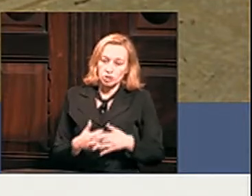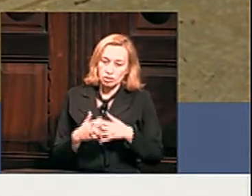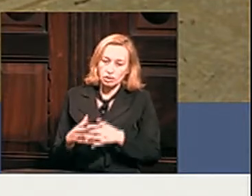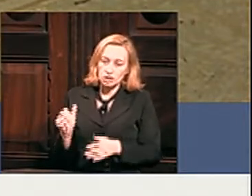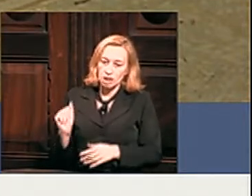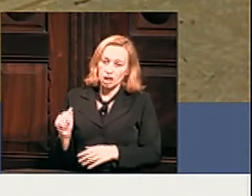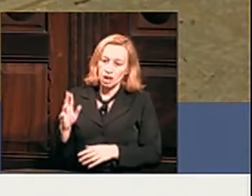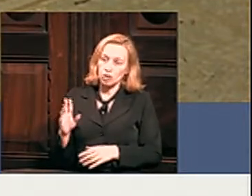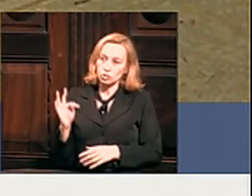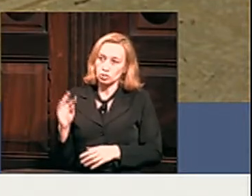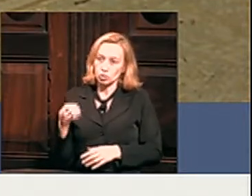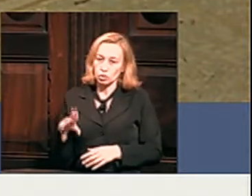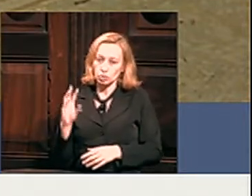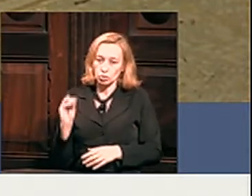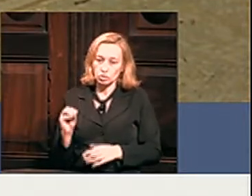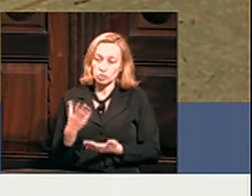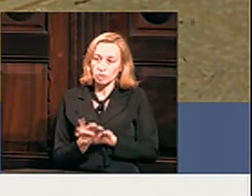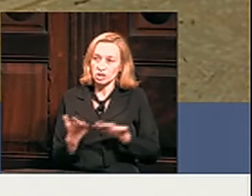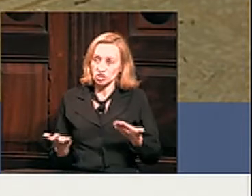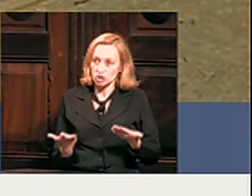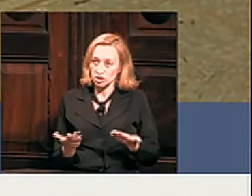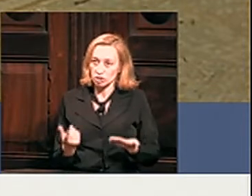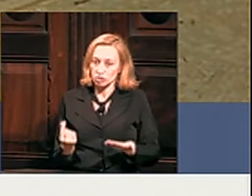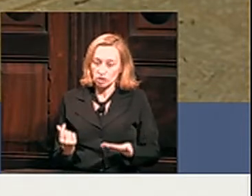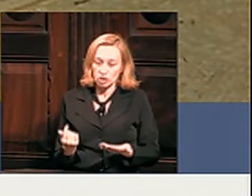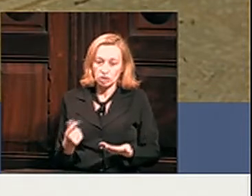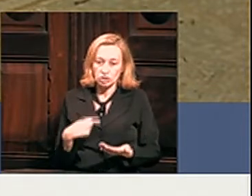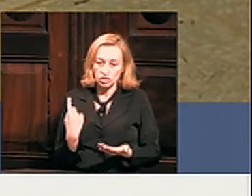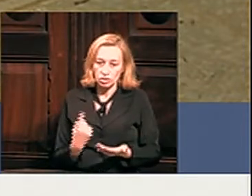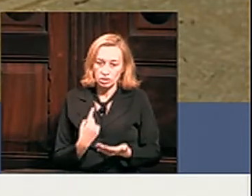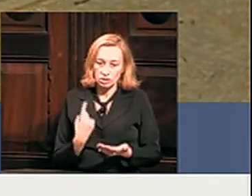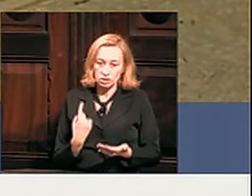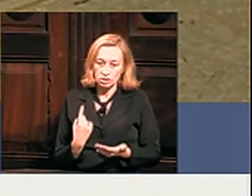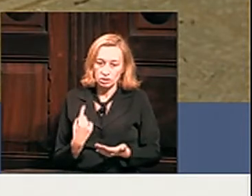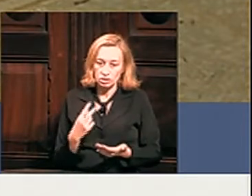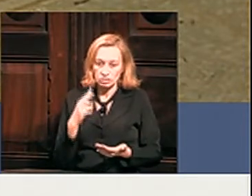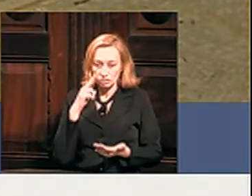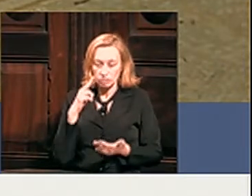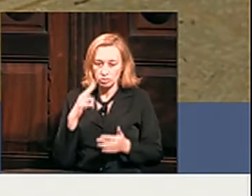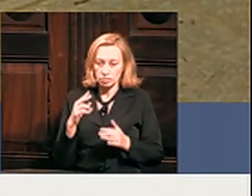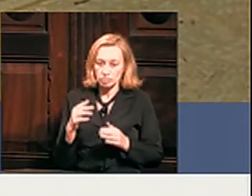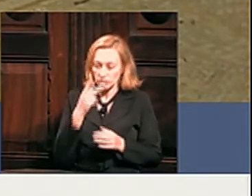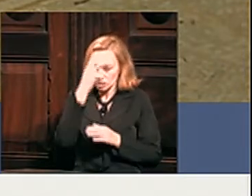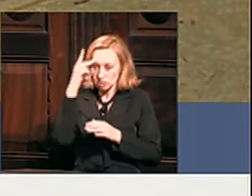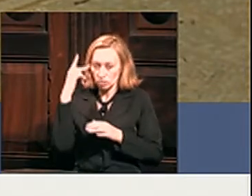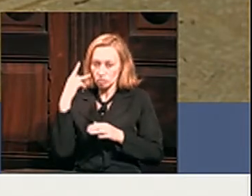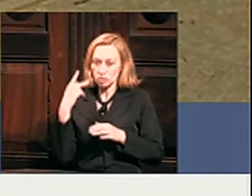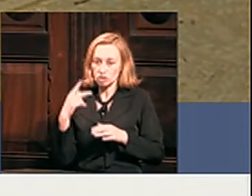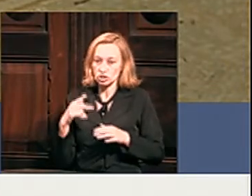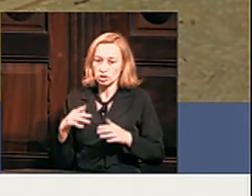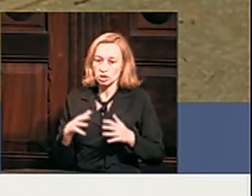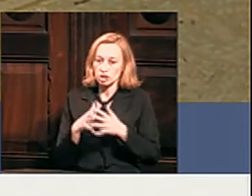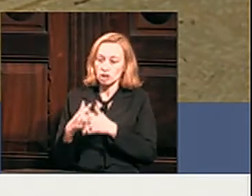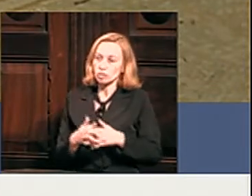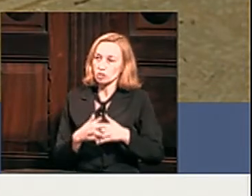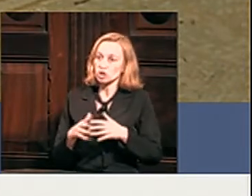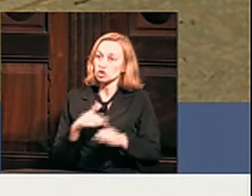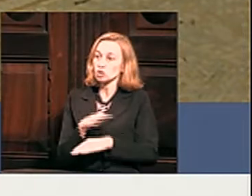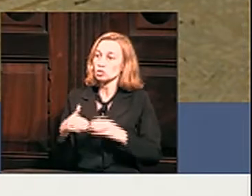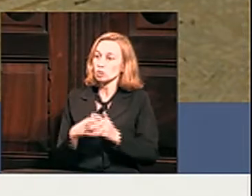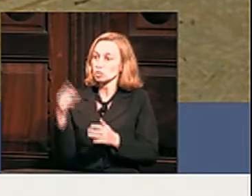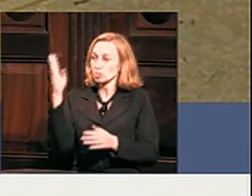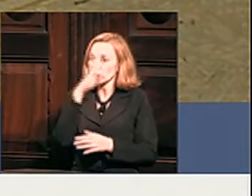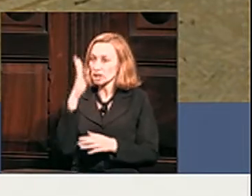a competitividade. Nós estávamos sendo invadidos por operadores de carga de todo o Brasil, com caminhões emplacados em